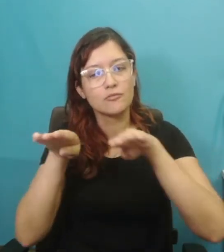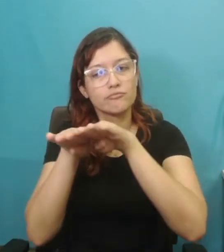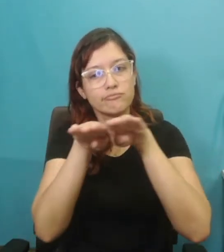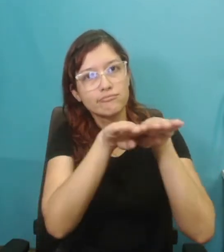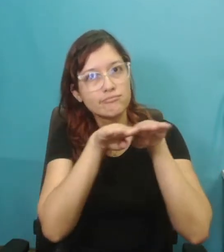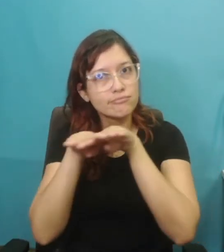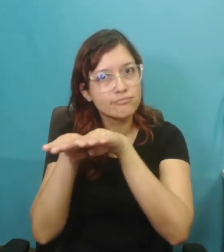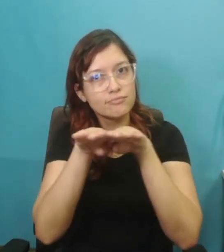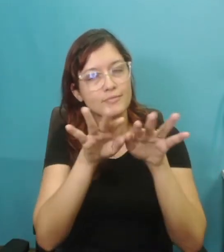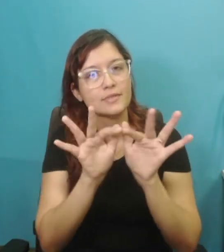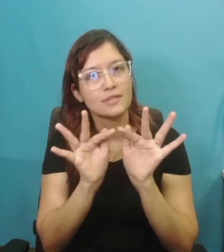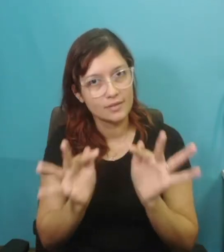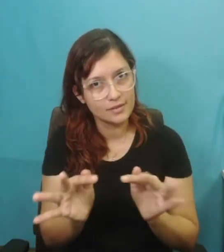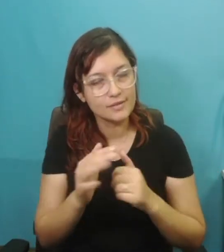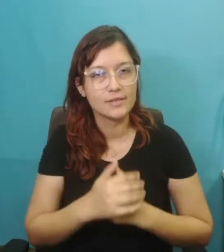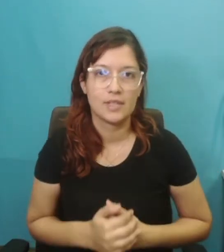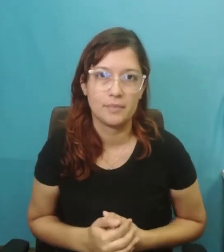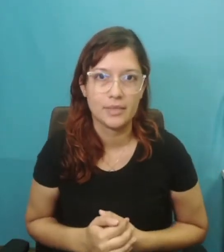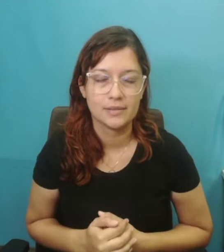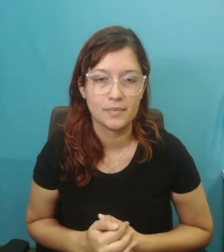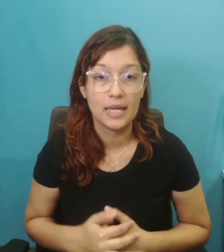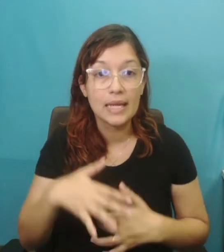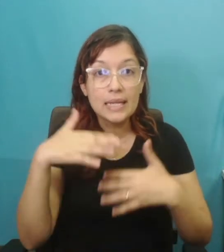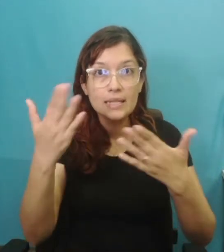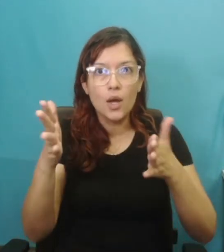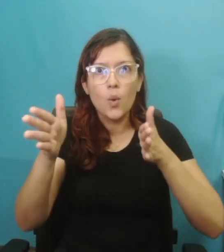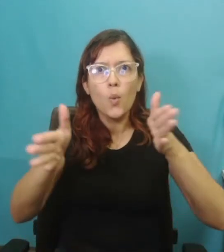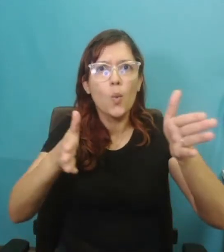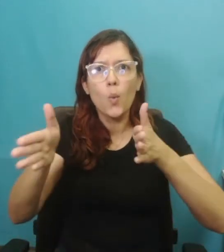Por isso que ele se chama movimento harmônico simples.